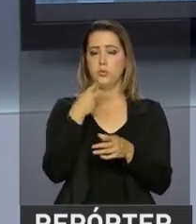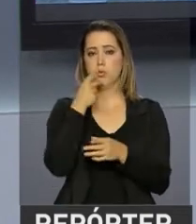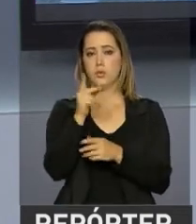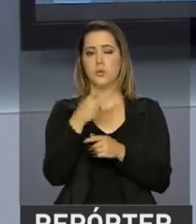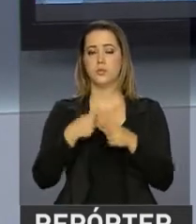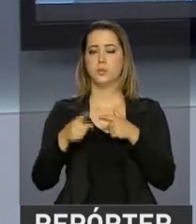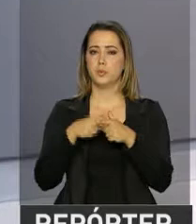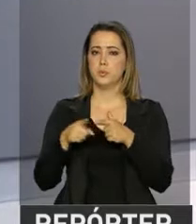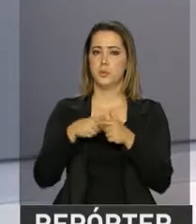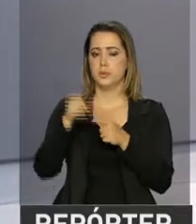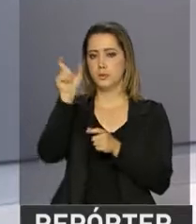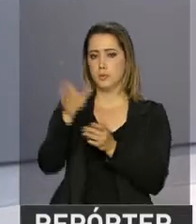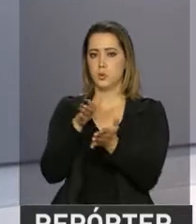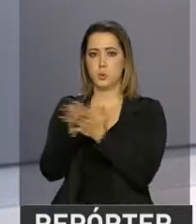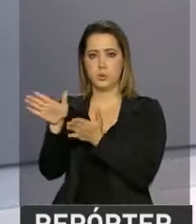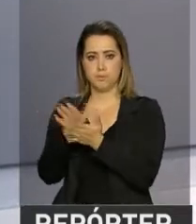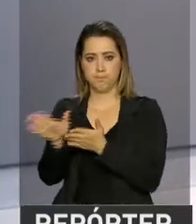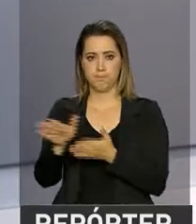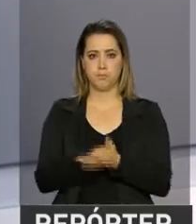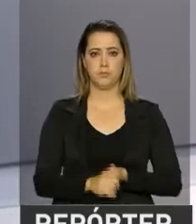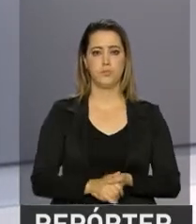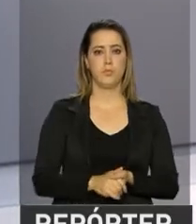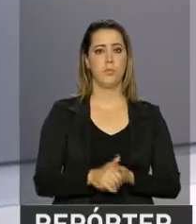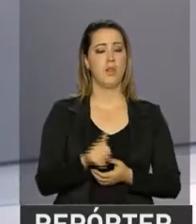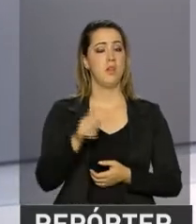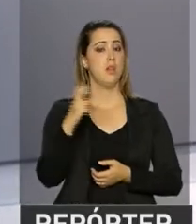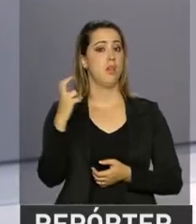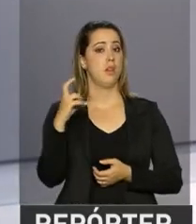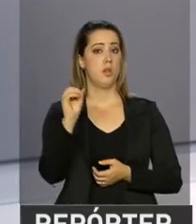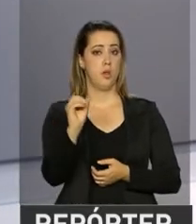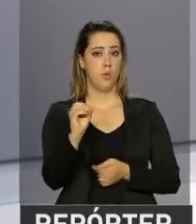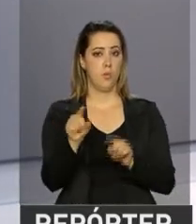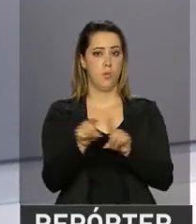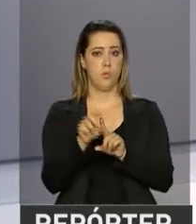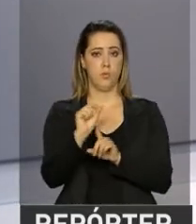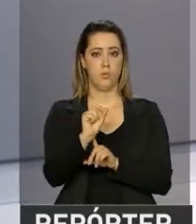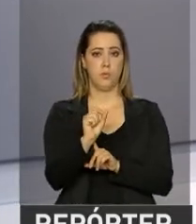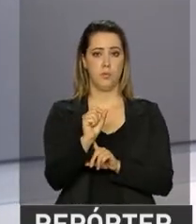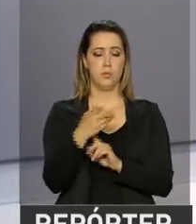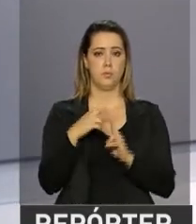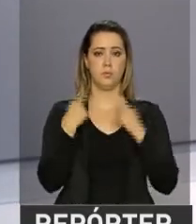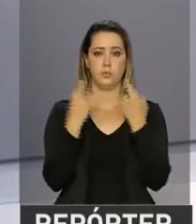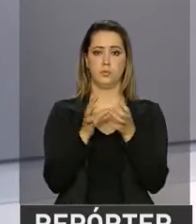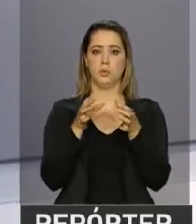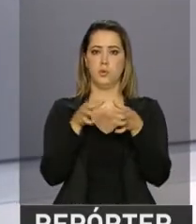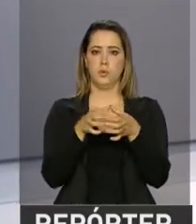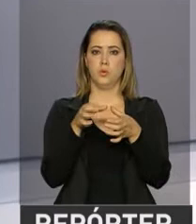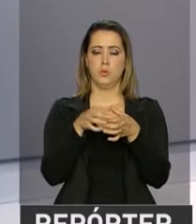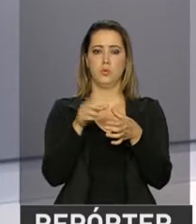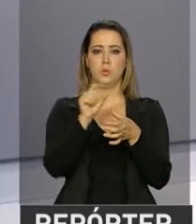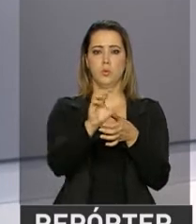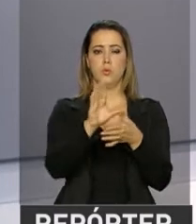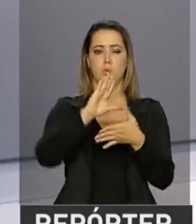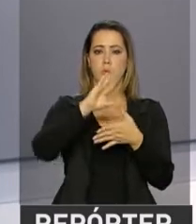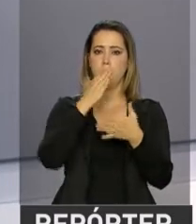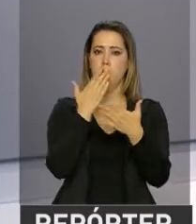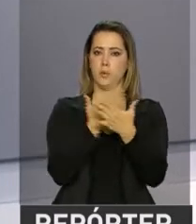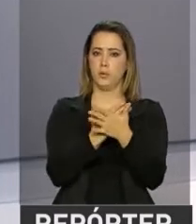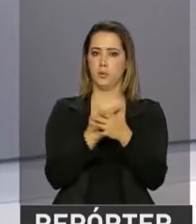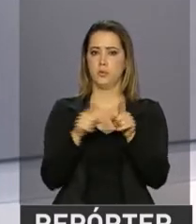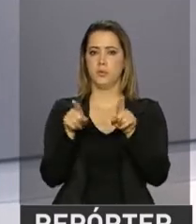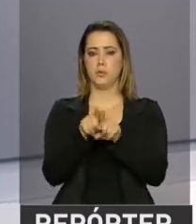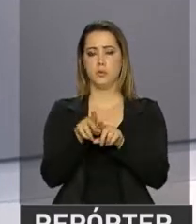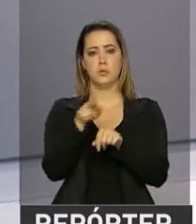refugiados a 50ª reunião do conselho do mercado comum e cultura do mercosul e estados associados